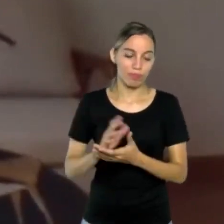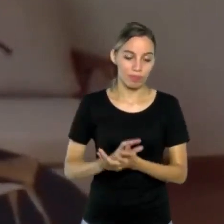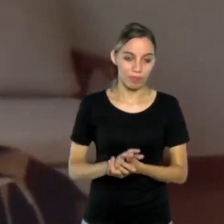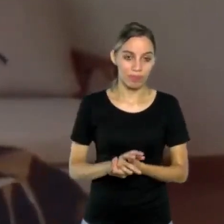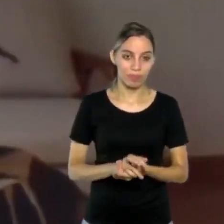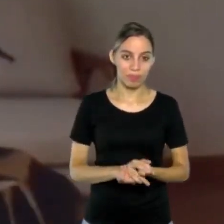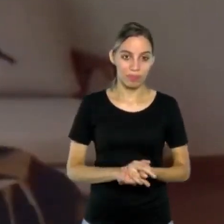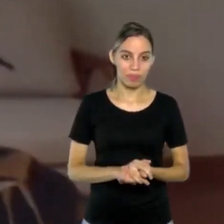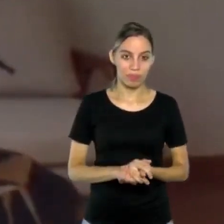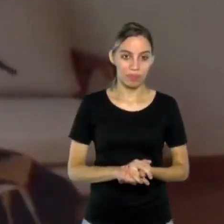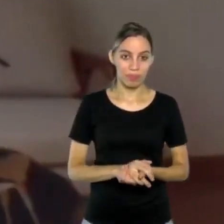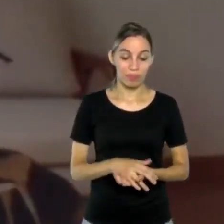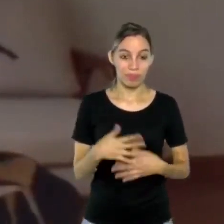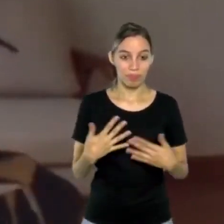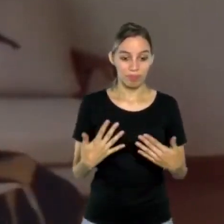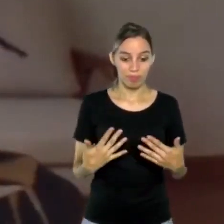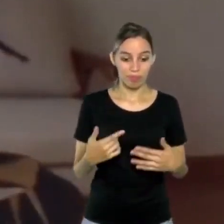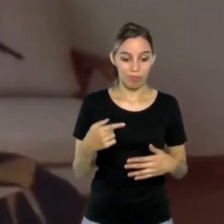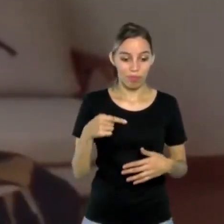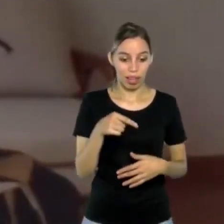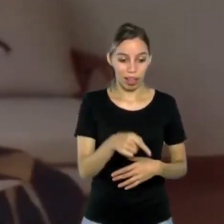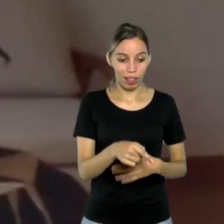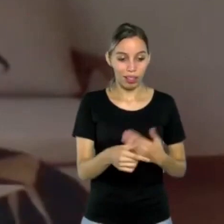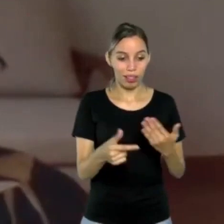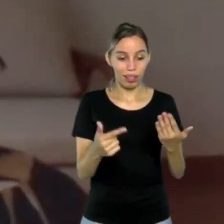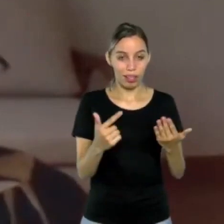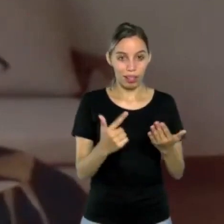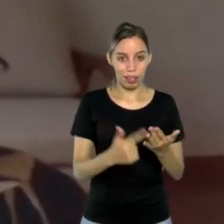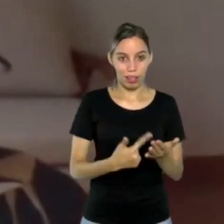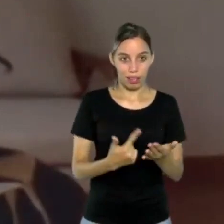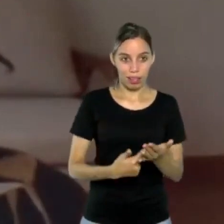E nesse caso, a gente até fala aqui, né?